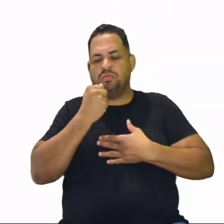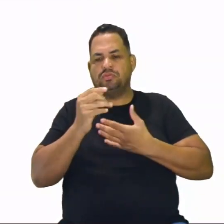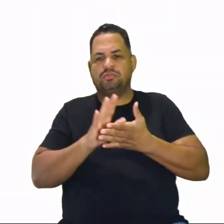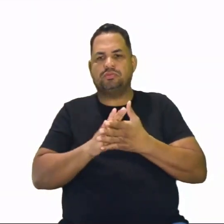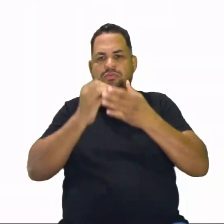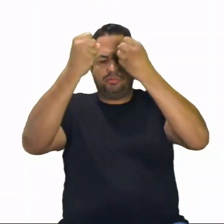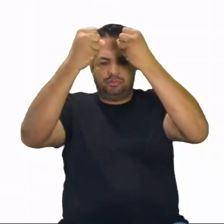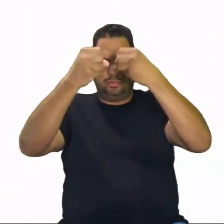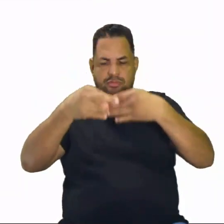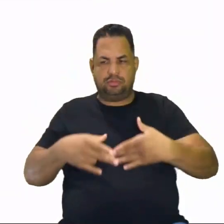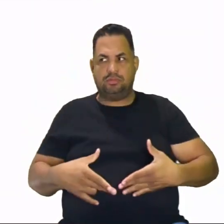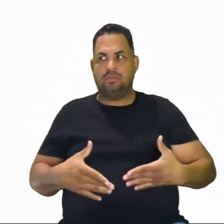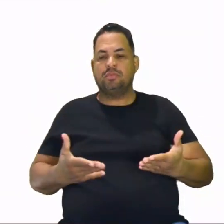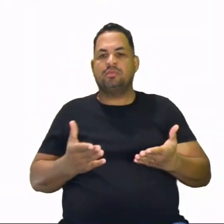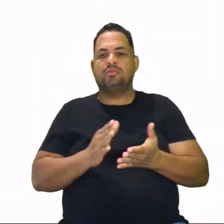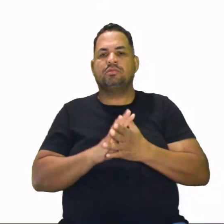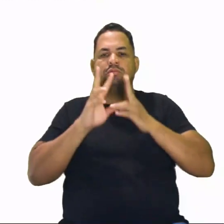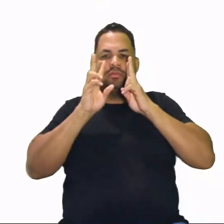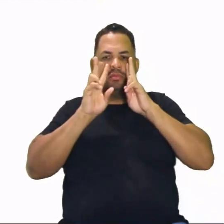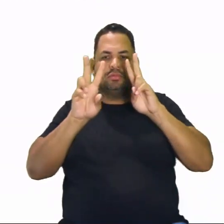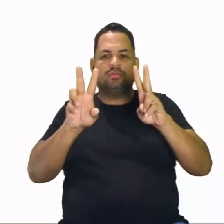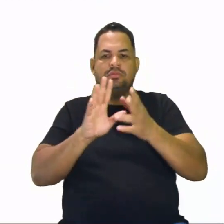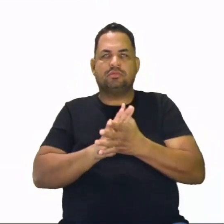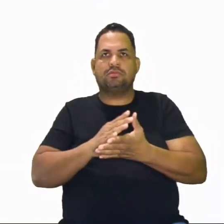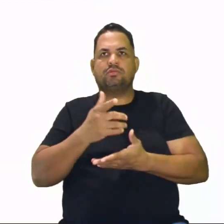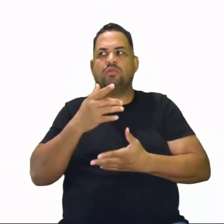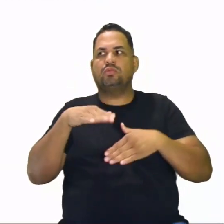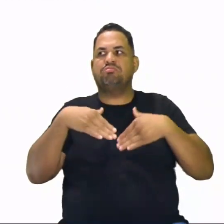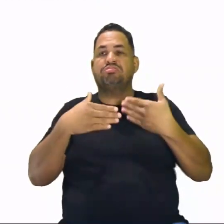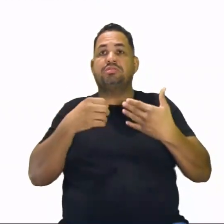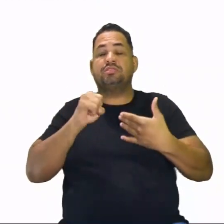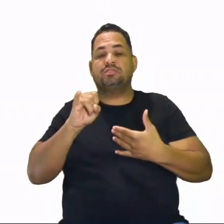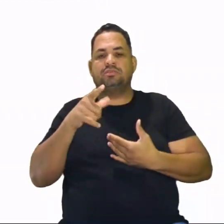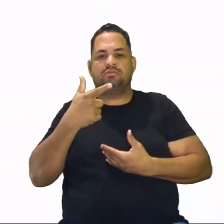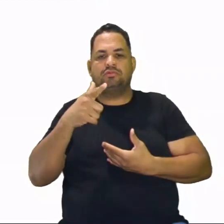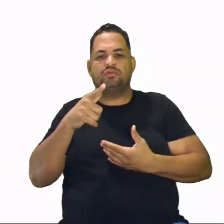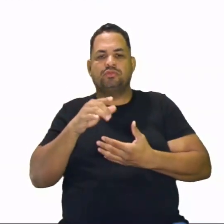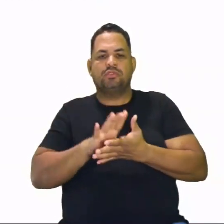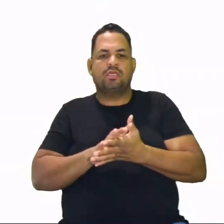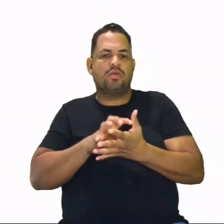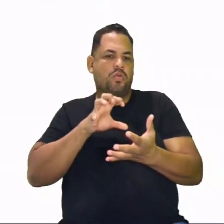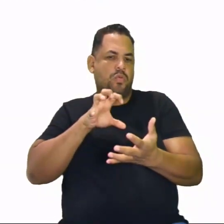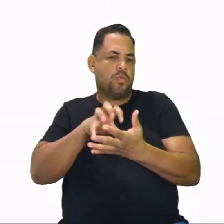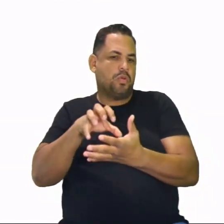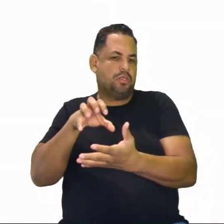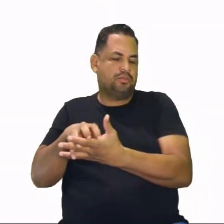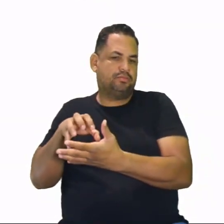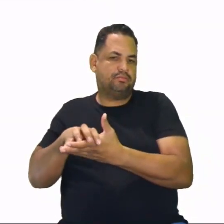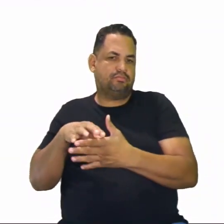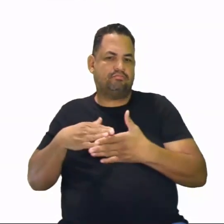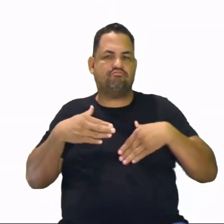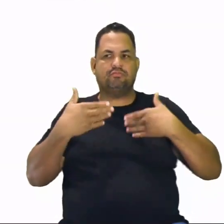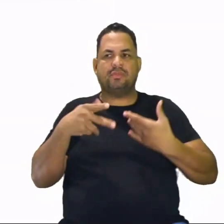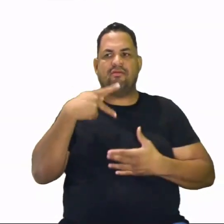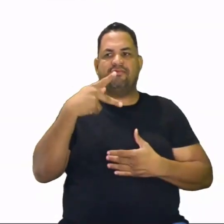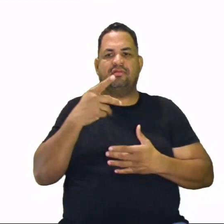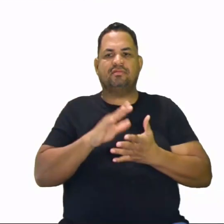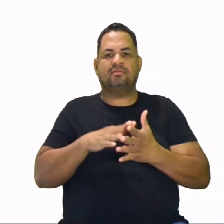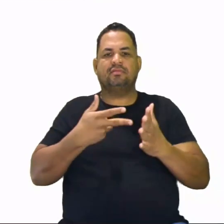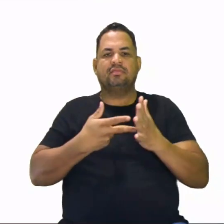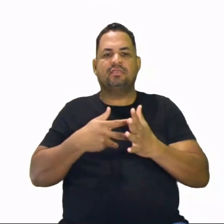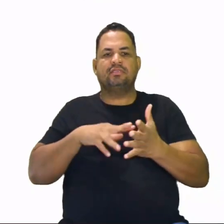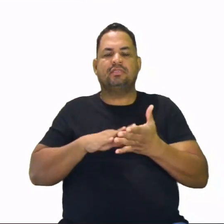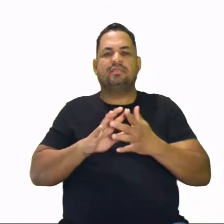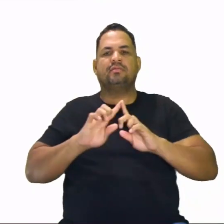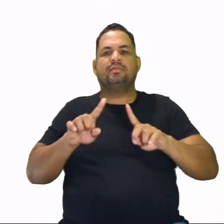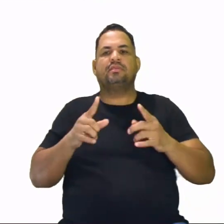tratam sobre essa visão decolonial. Nós já falamos sobre o pensamento decolonial, o significado, mas a gente